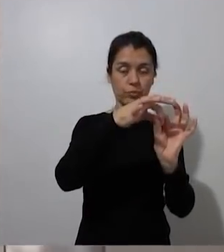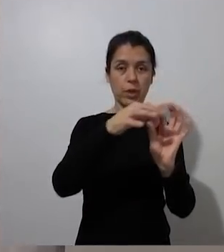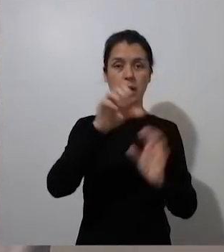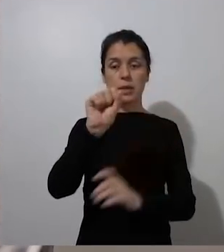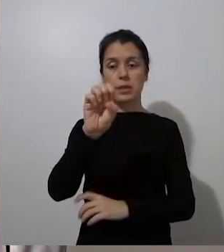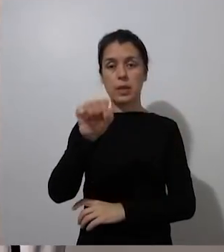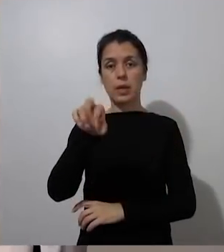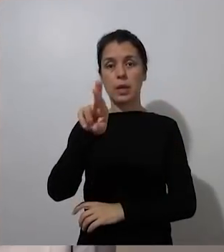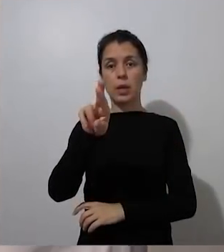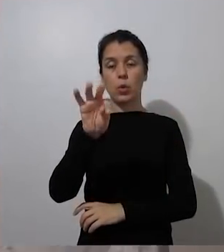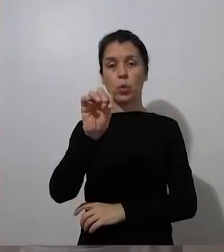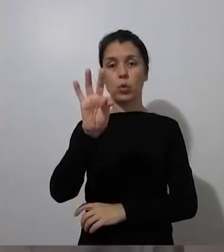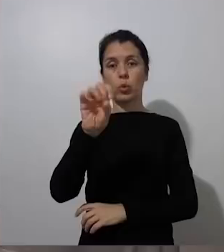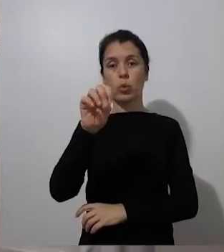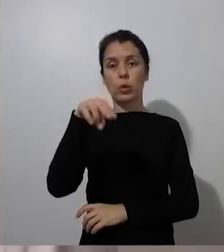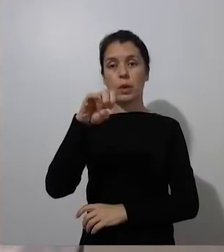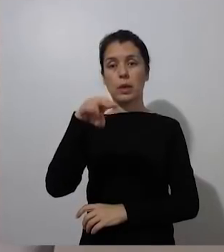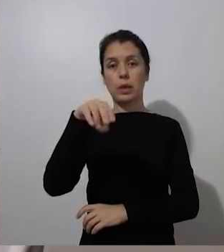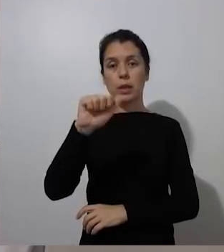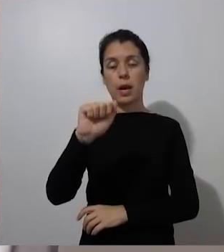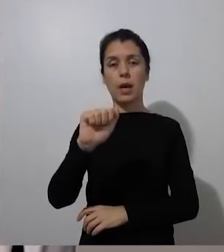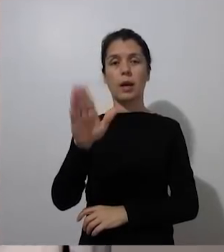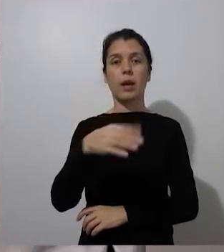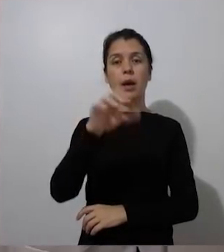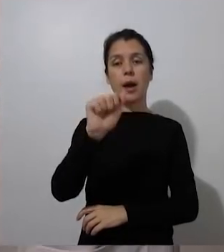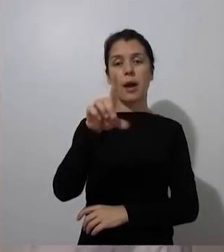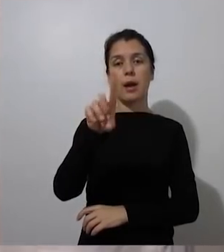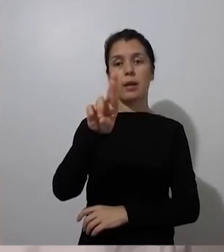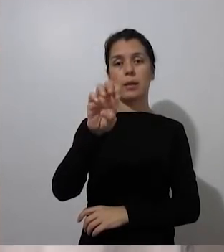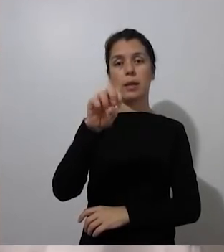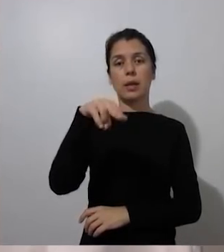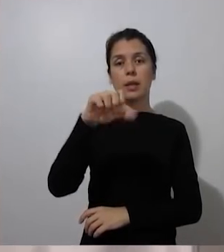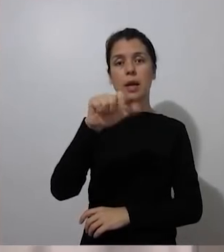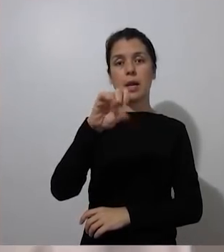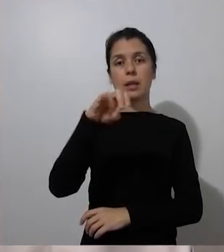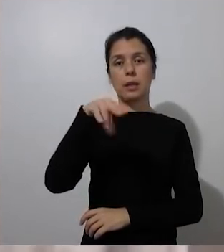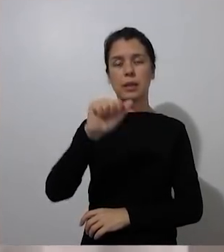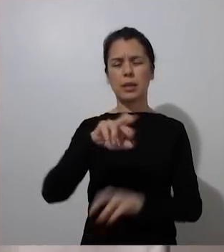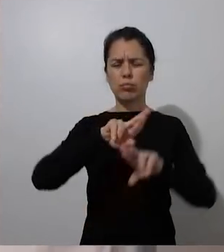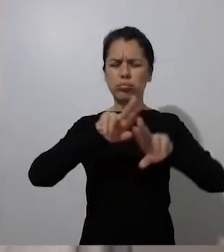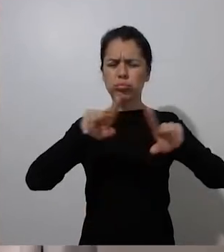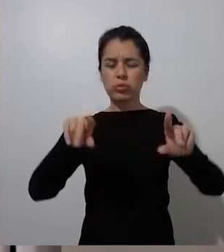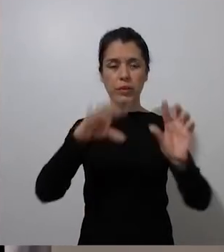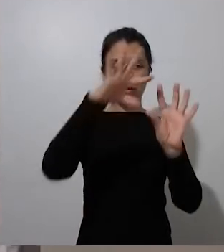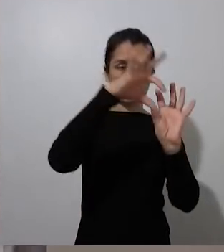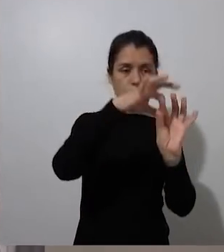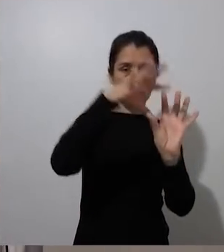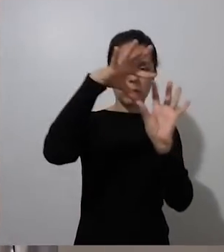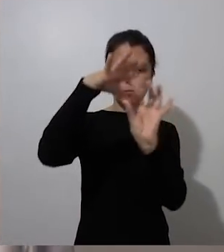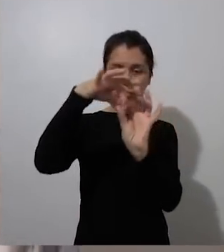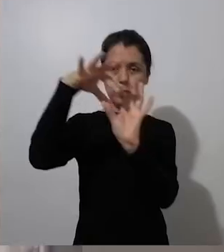O neurotransmissor da serotonina, serotoninérgicos. O da adrenalina, adrenalérgicos. Então, nós temos vários